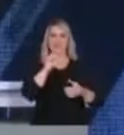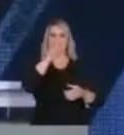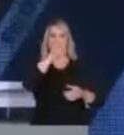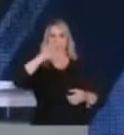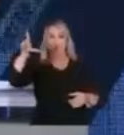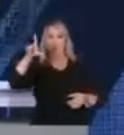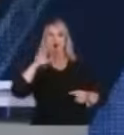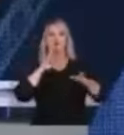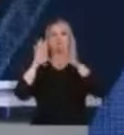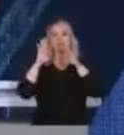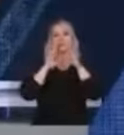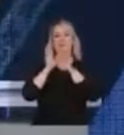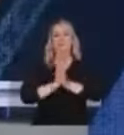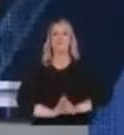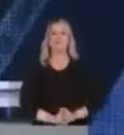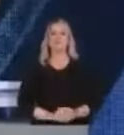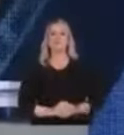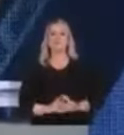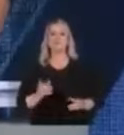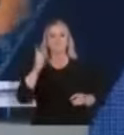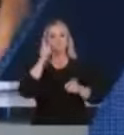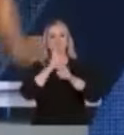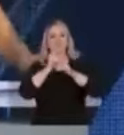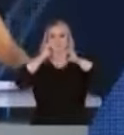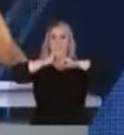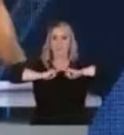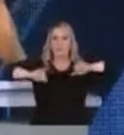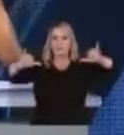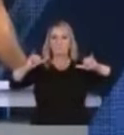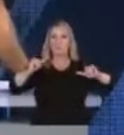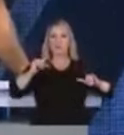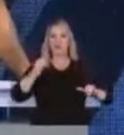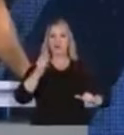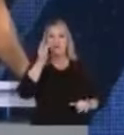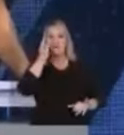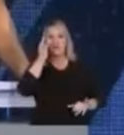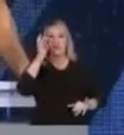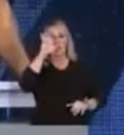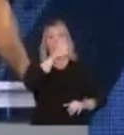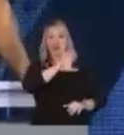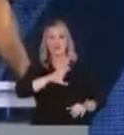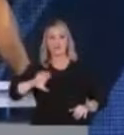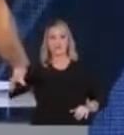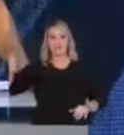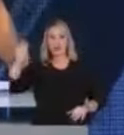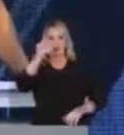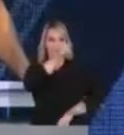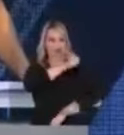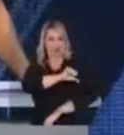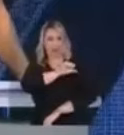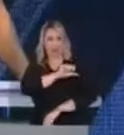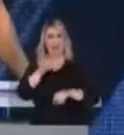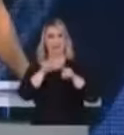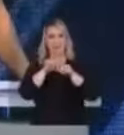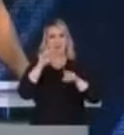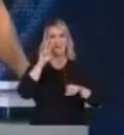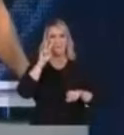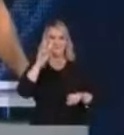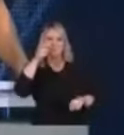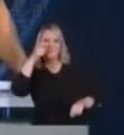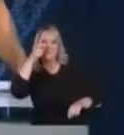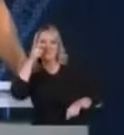Wall E o Facebook esse encontro é transmitido ao vivo para todo o estado do Rio de Janeiro pela televisão Mas você também pode acompanhar pela